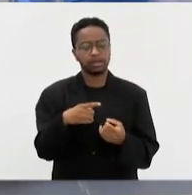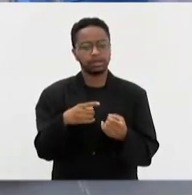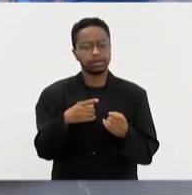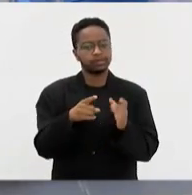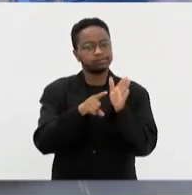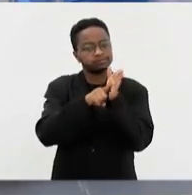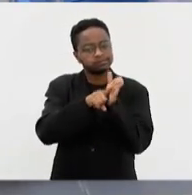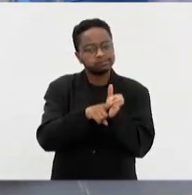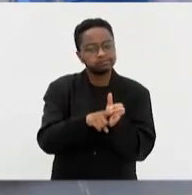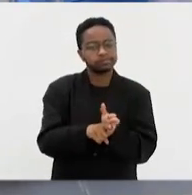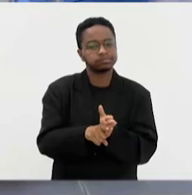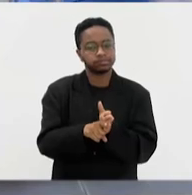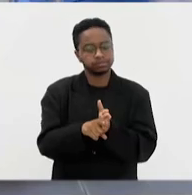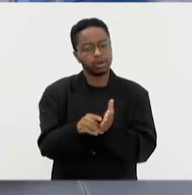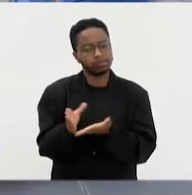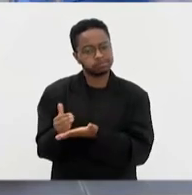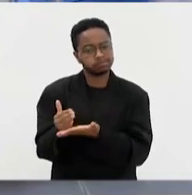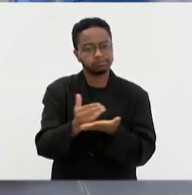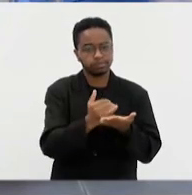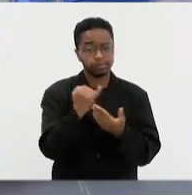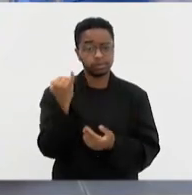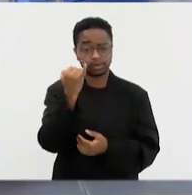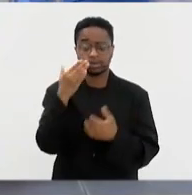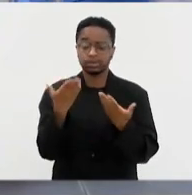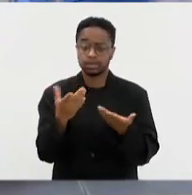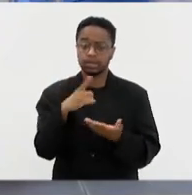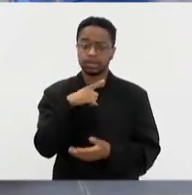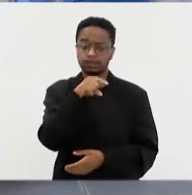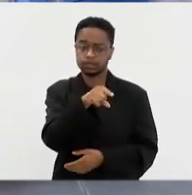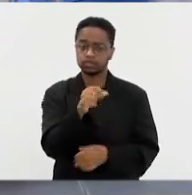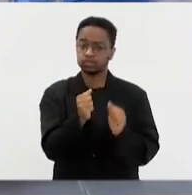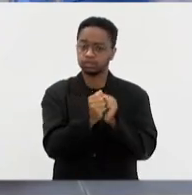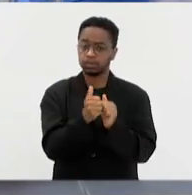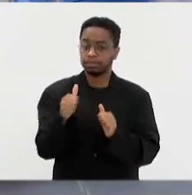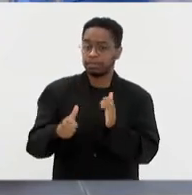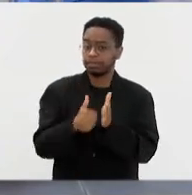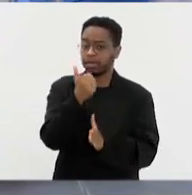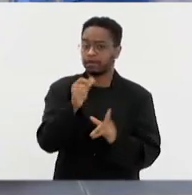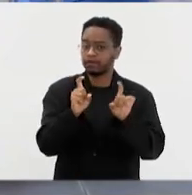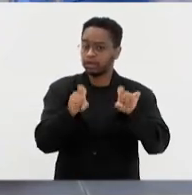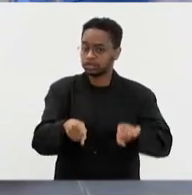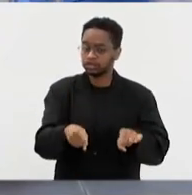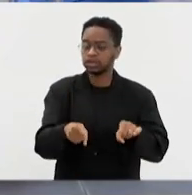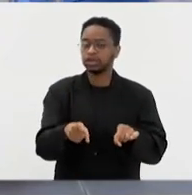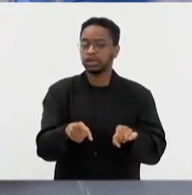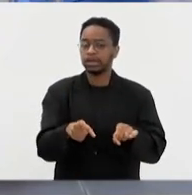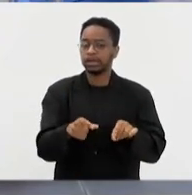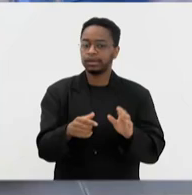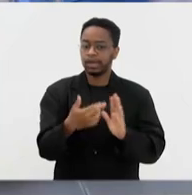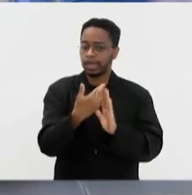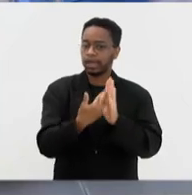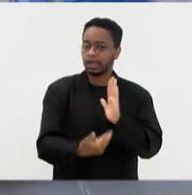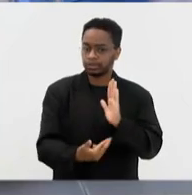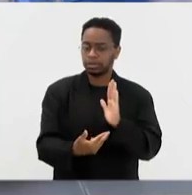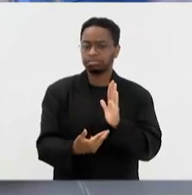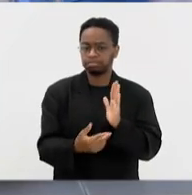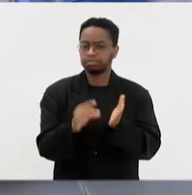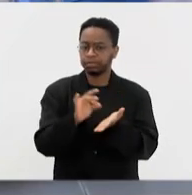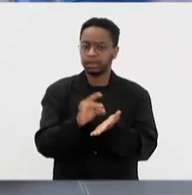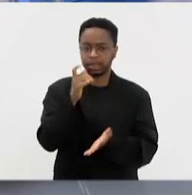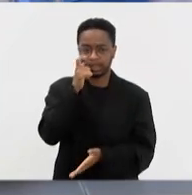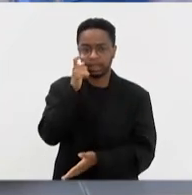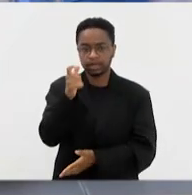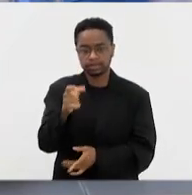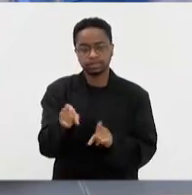diagnóstico robusto. Então, ter Vossa Excelência no primeiro mandato debutando como relatora foi muito